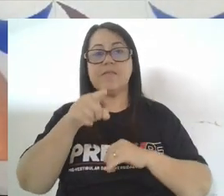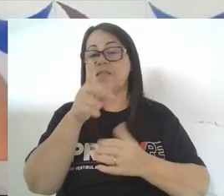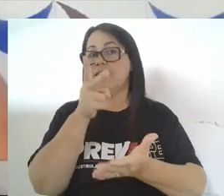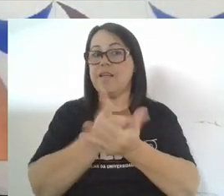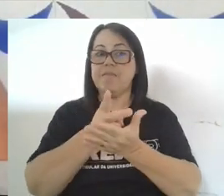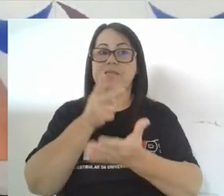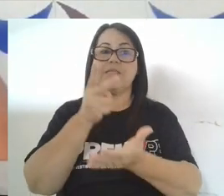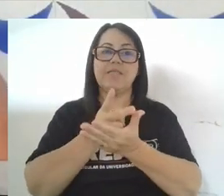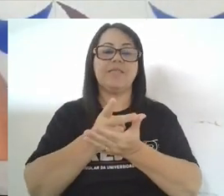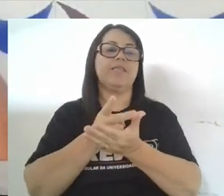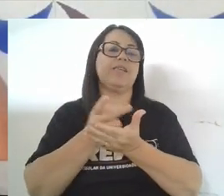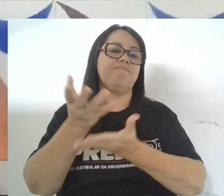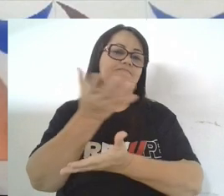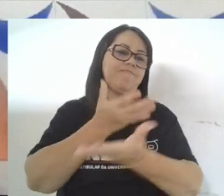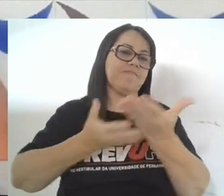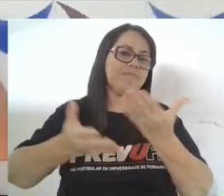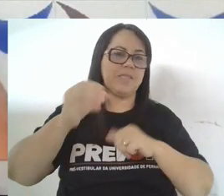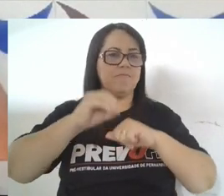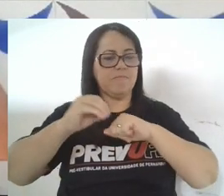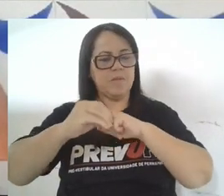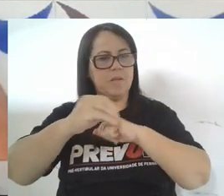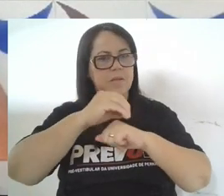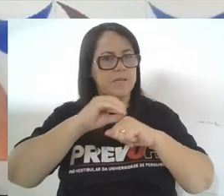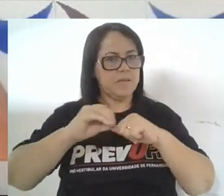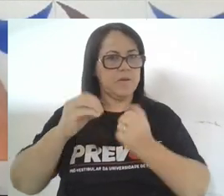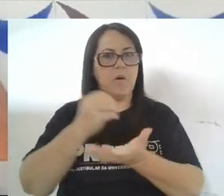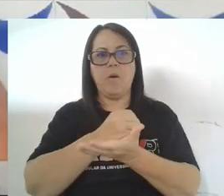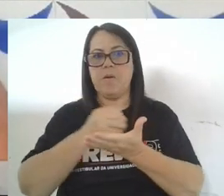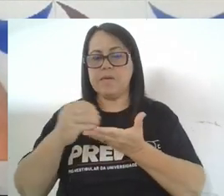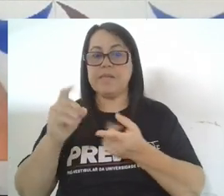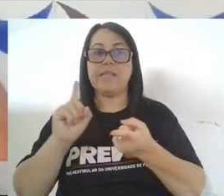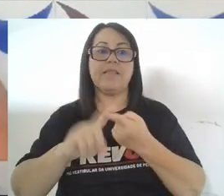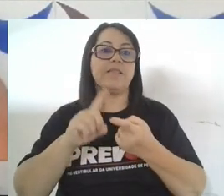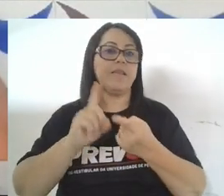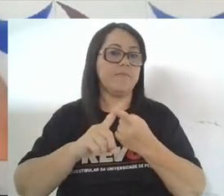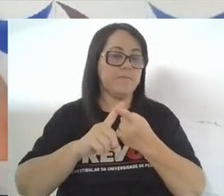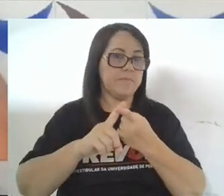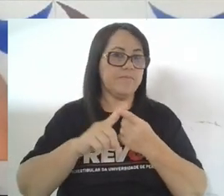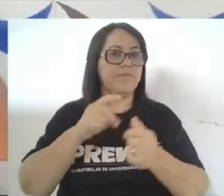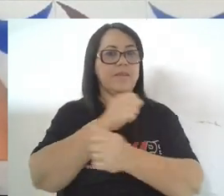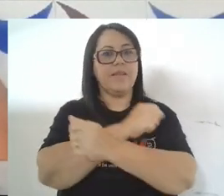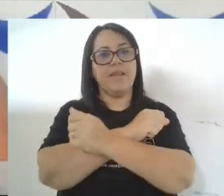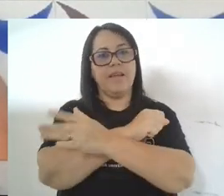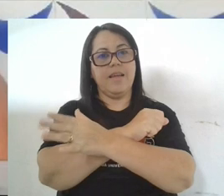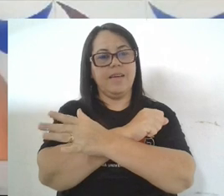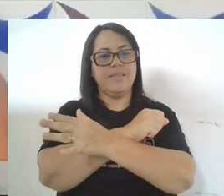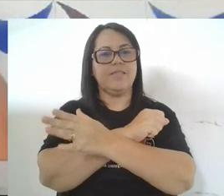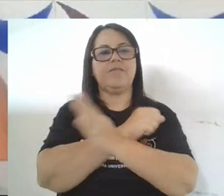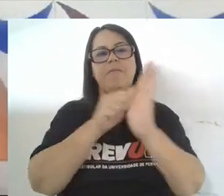terá interações intermoleculares relacionadas com a parte orgânica, assim como o caráter ácido